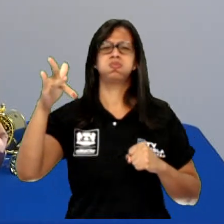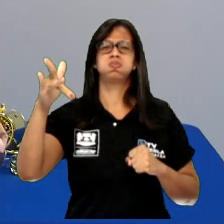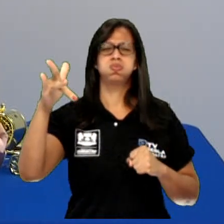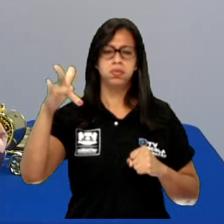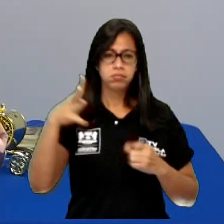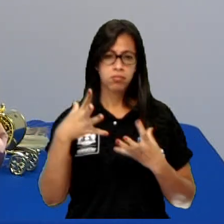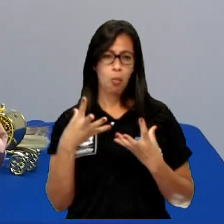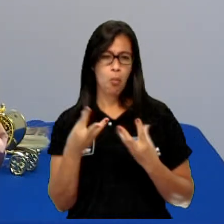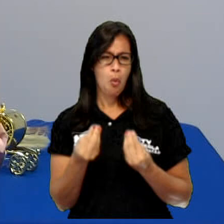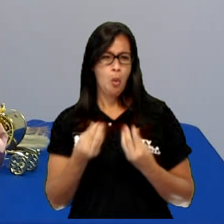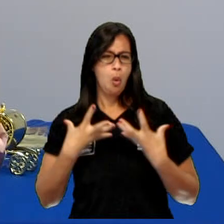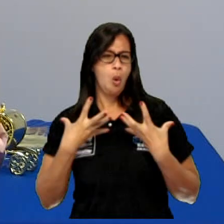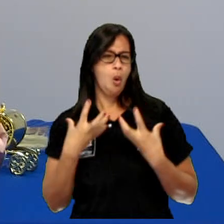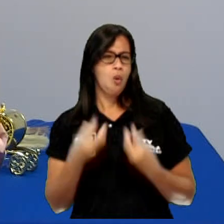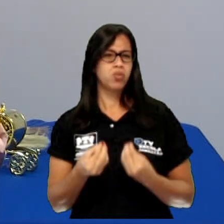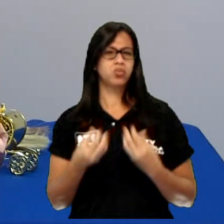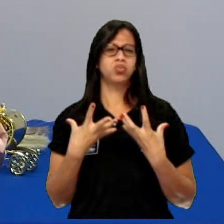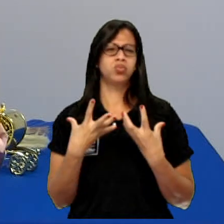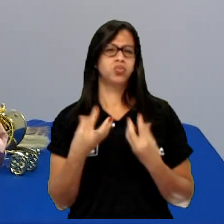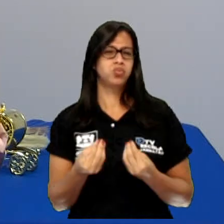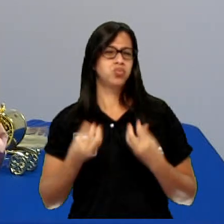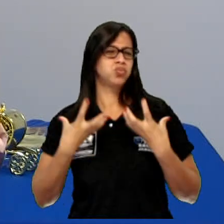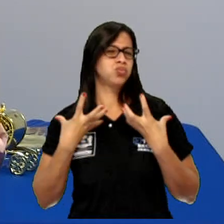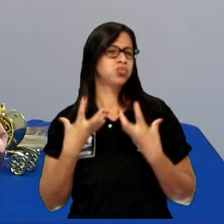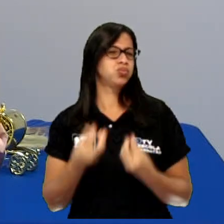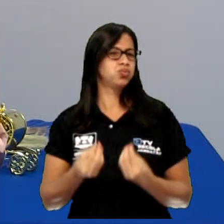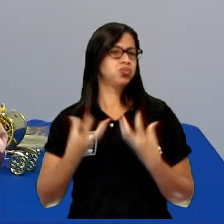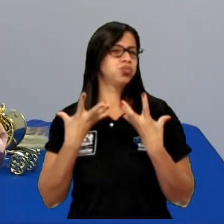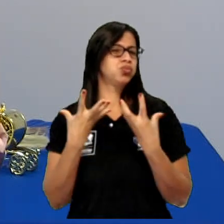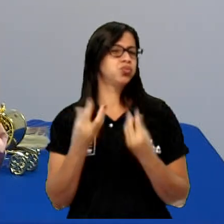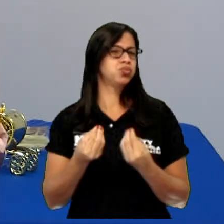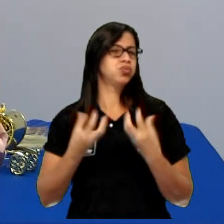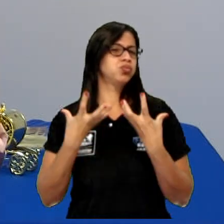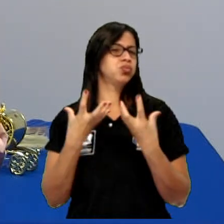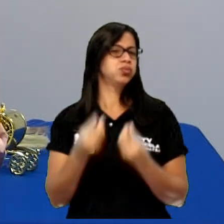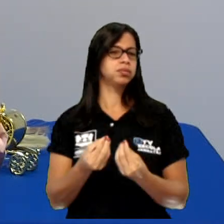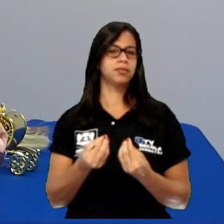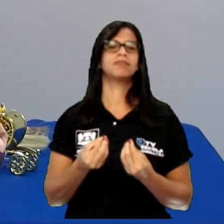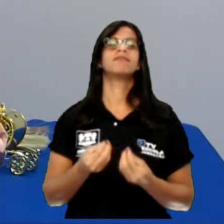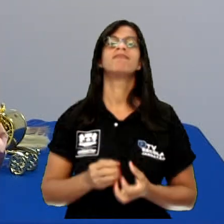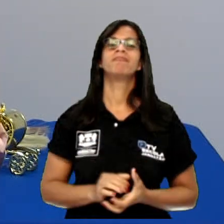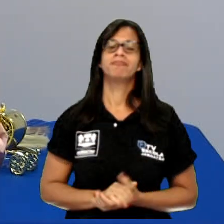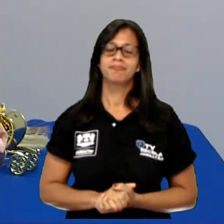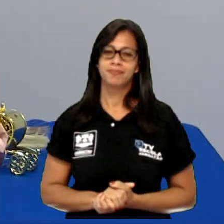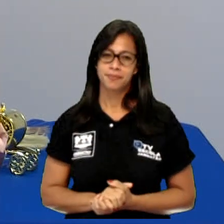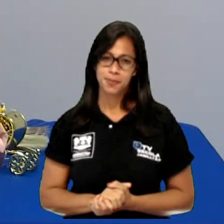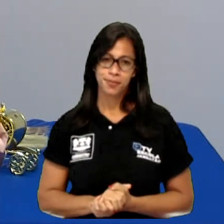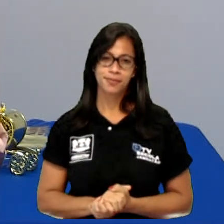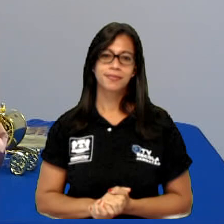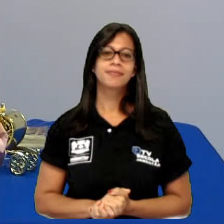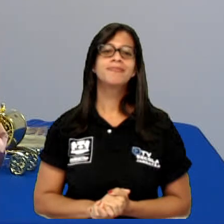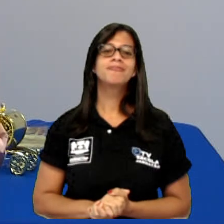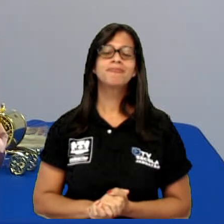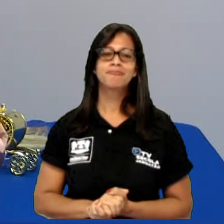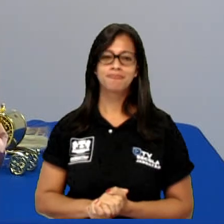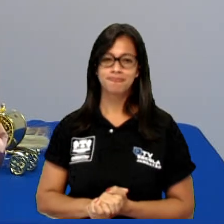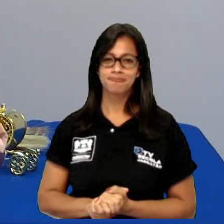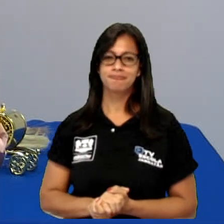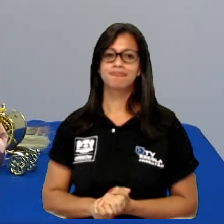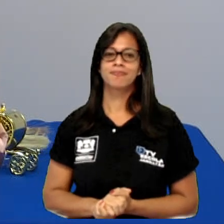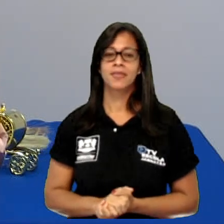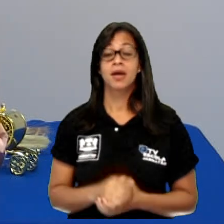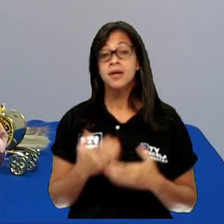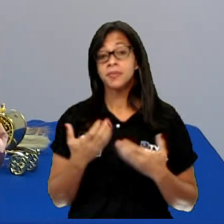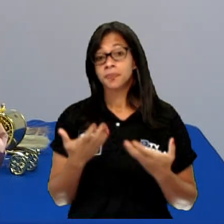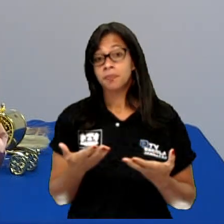ouro, mas era muito. Faz assim comigo, olha. Muito, muito, muito. Pois é. Ao mesmo tempo que o rei Midas tinha